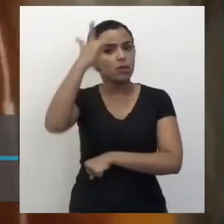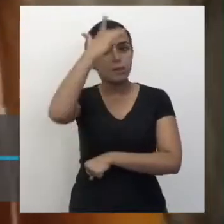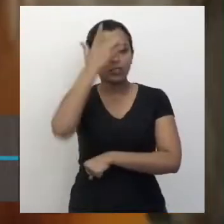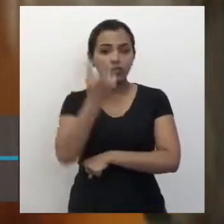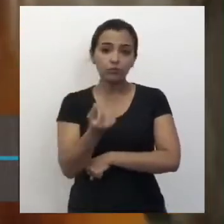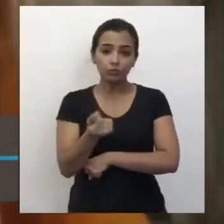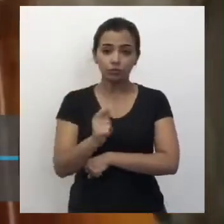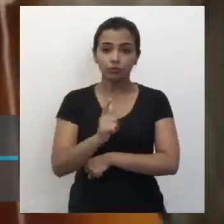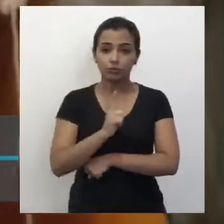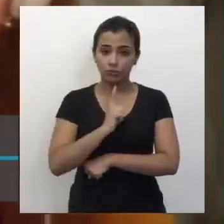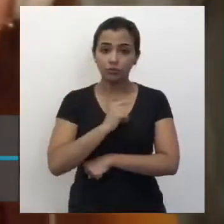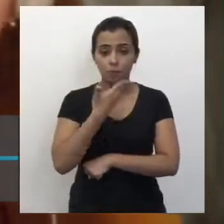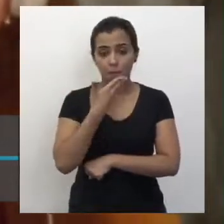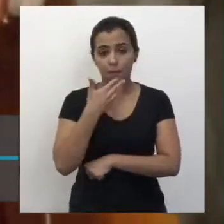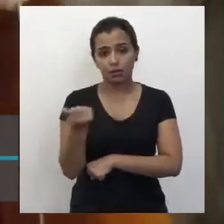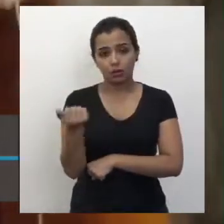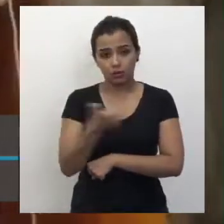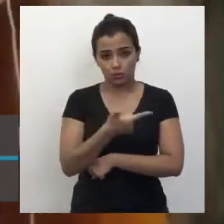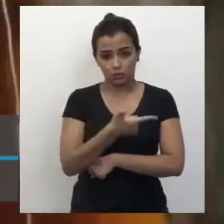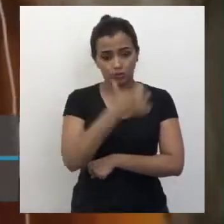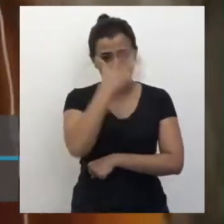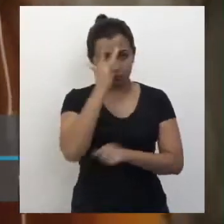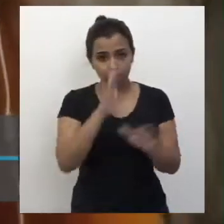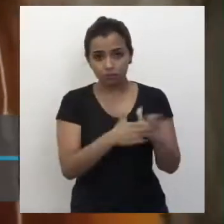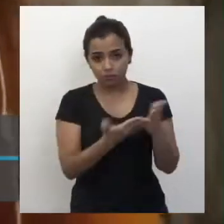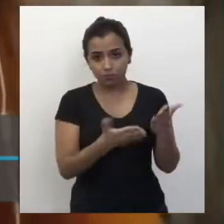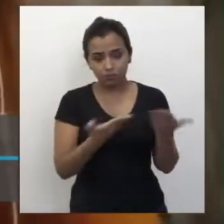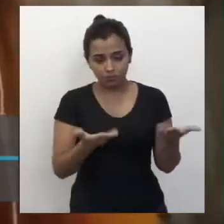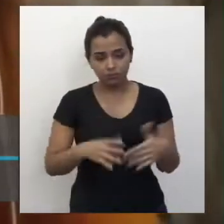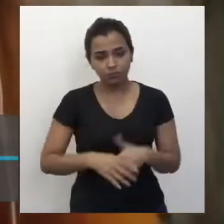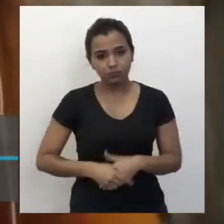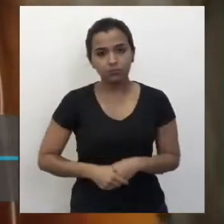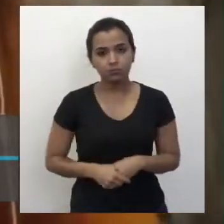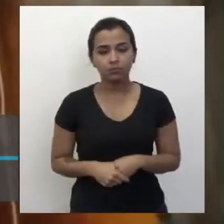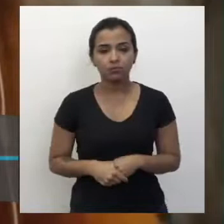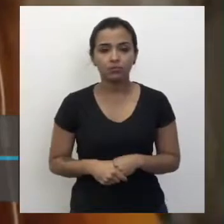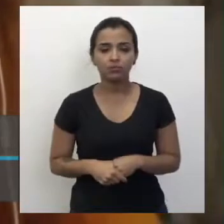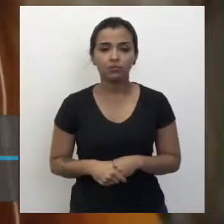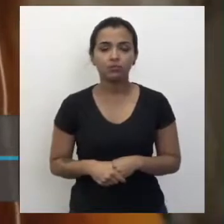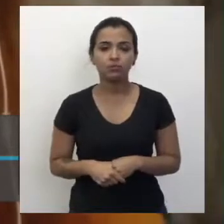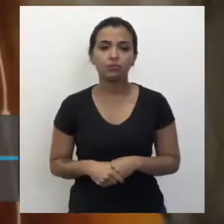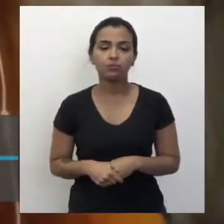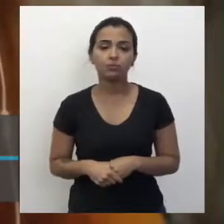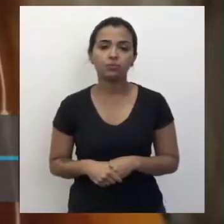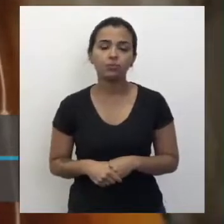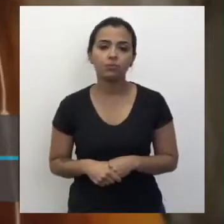momento dispusessem de mais condições materiais, né, na roda dos enjeitados.